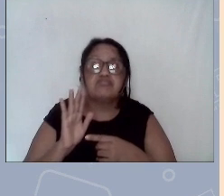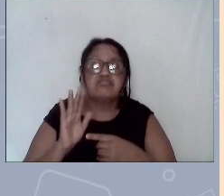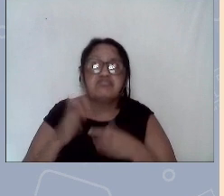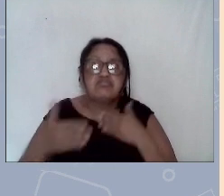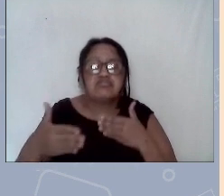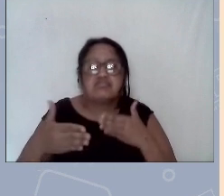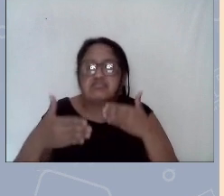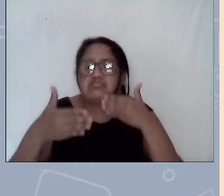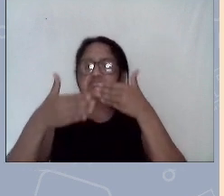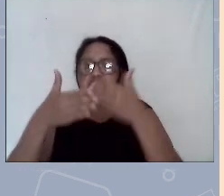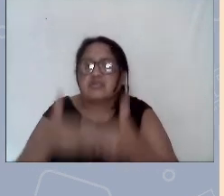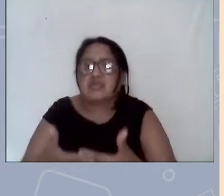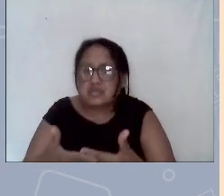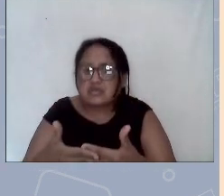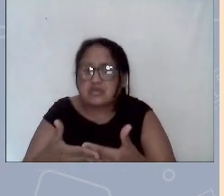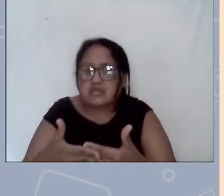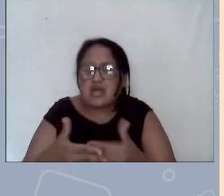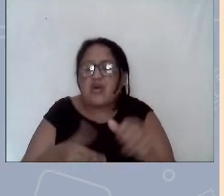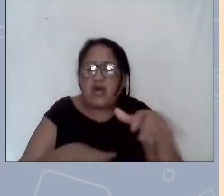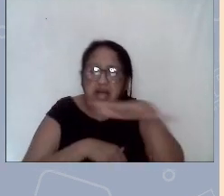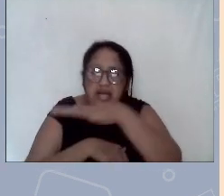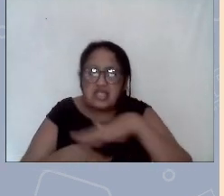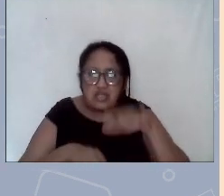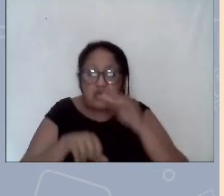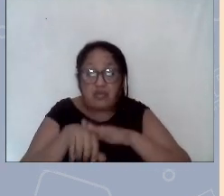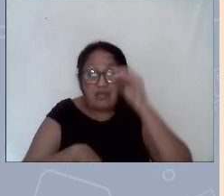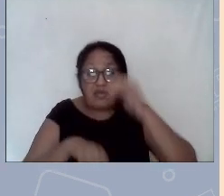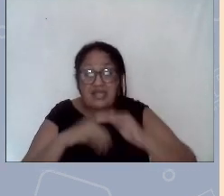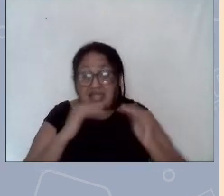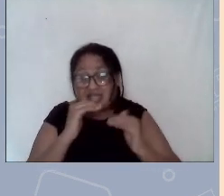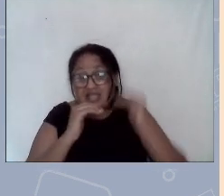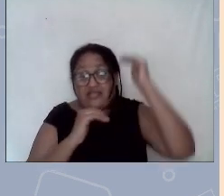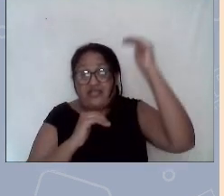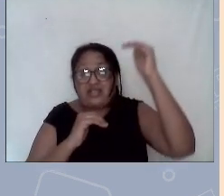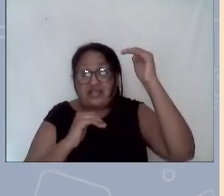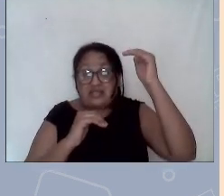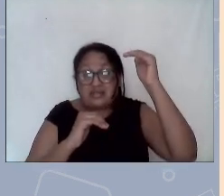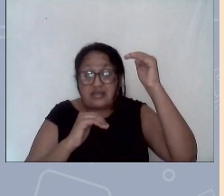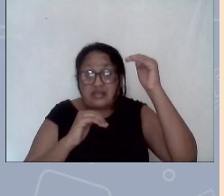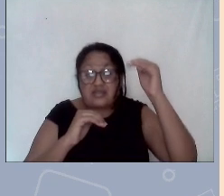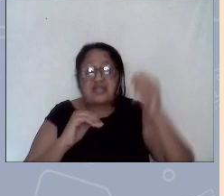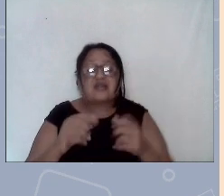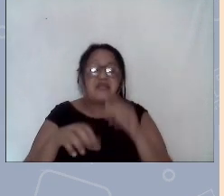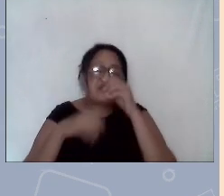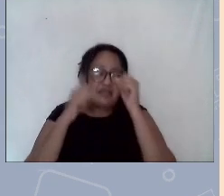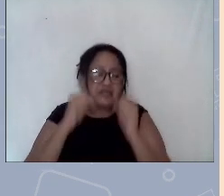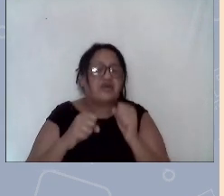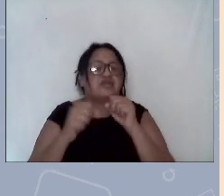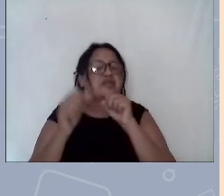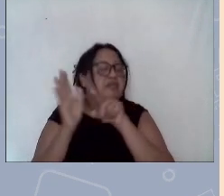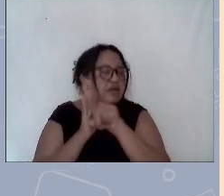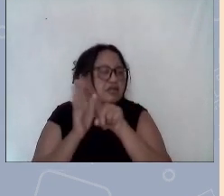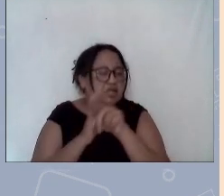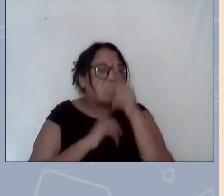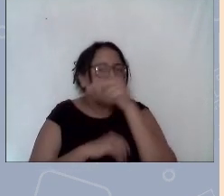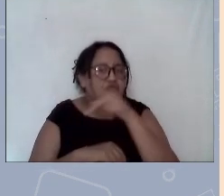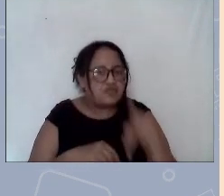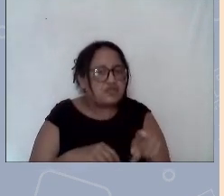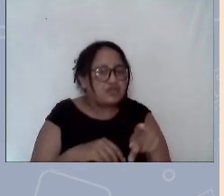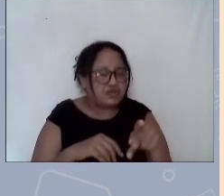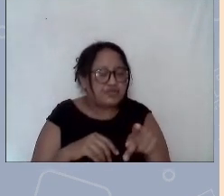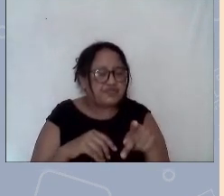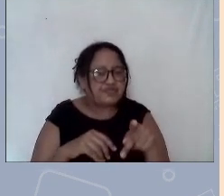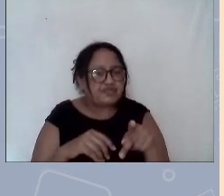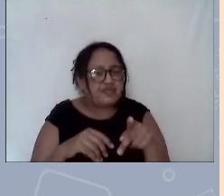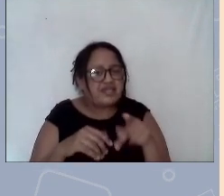remoção geralmente uma região mais elevada vocês podem solicitar ao professor de vocês que aprofunde um pouquinho mais o